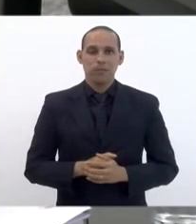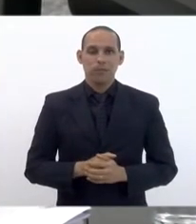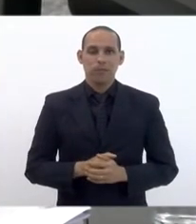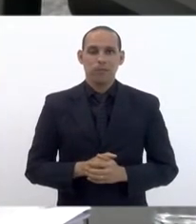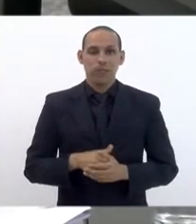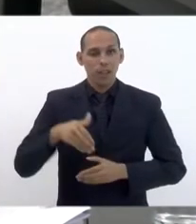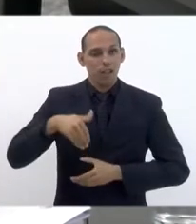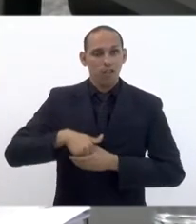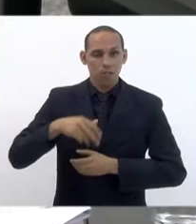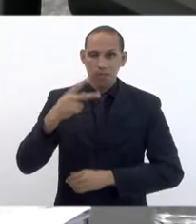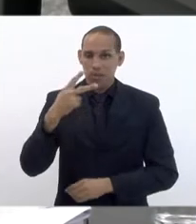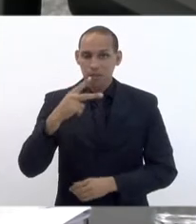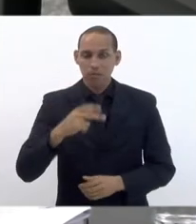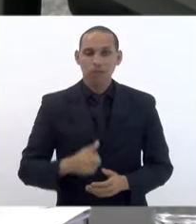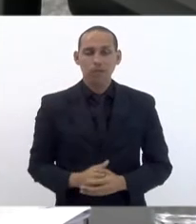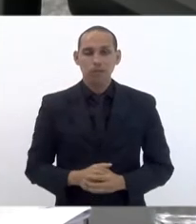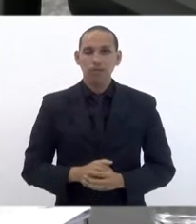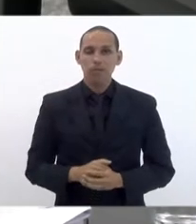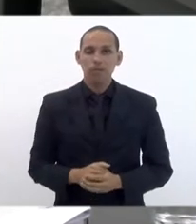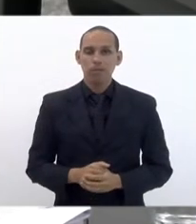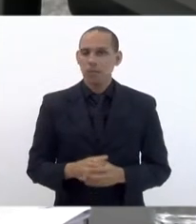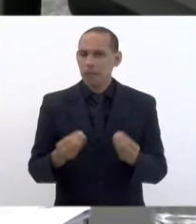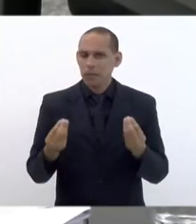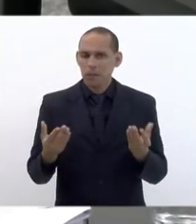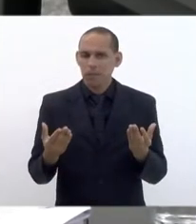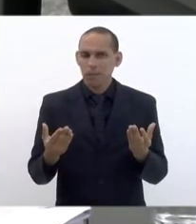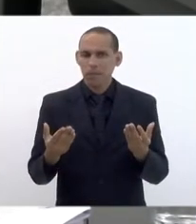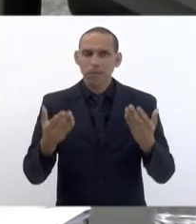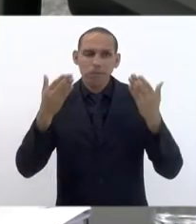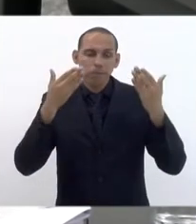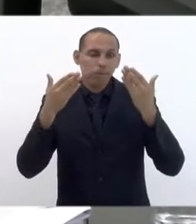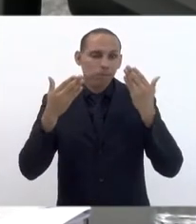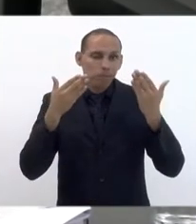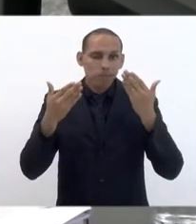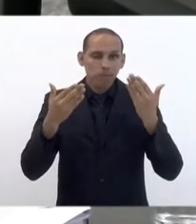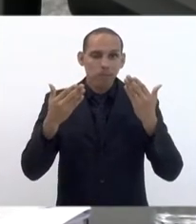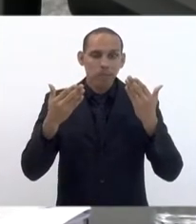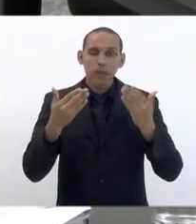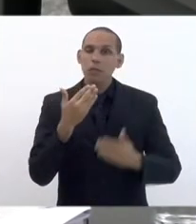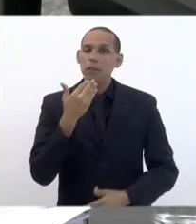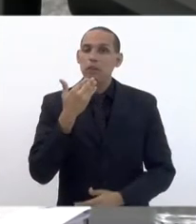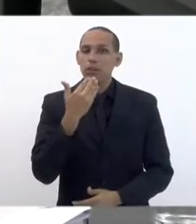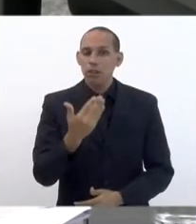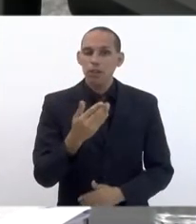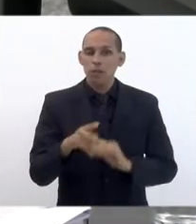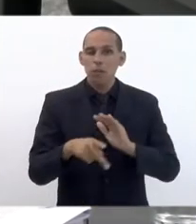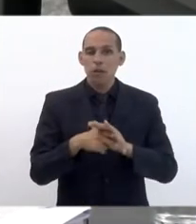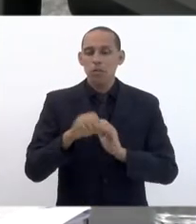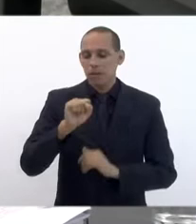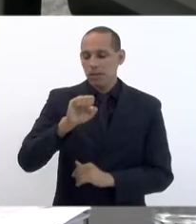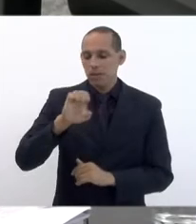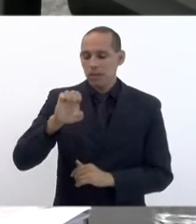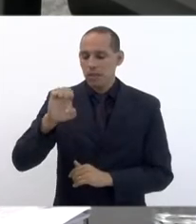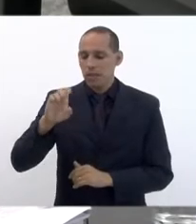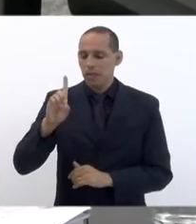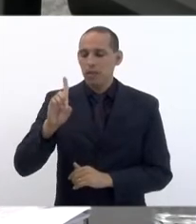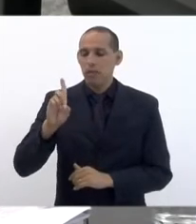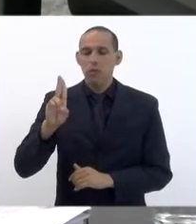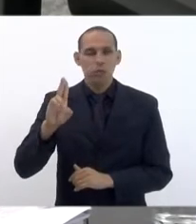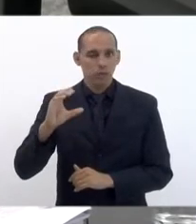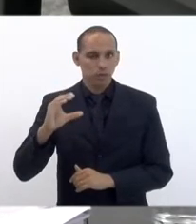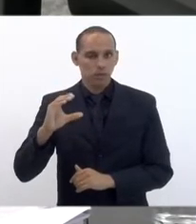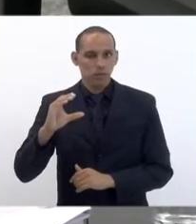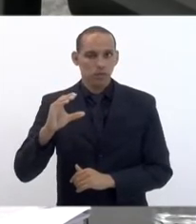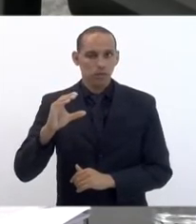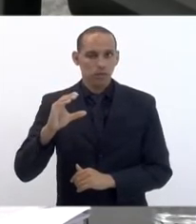esse voto do senhor visa atender uma solicitação da SEDUC. Né? Da quê?